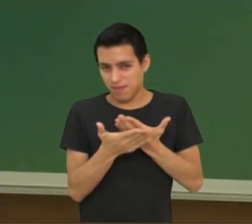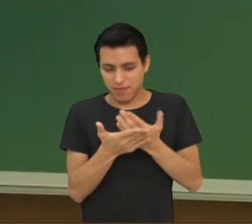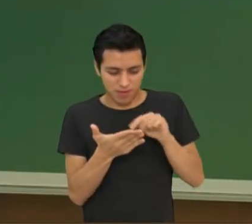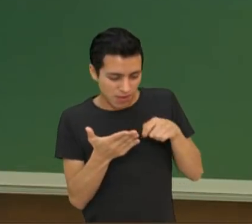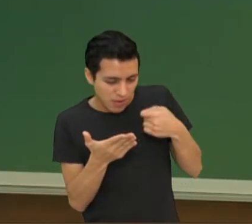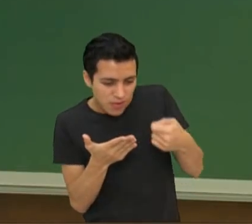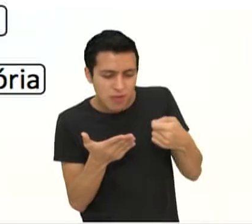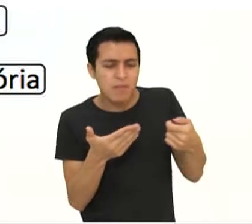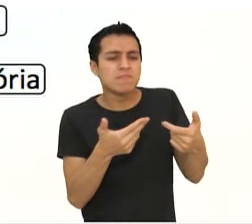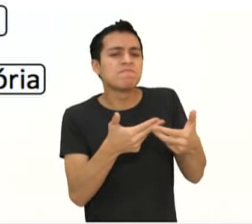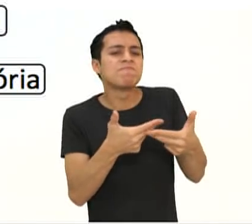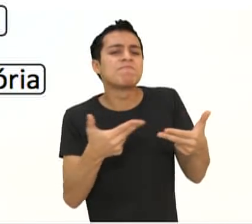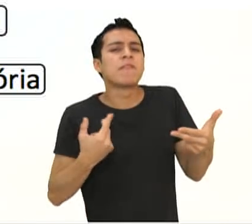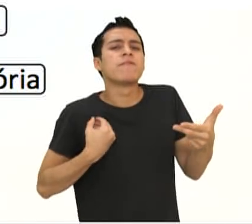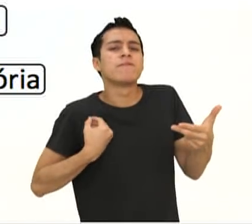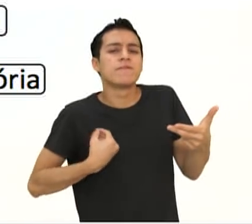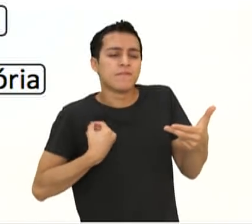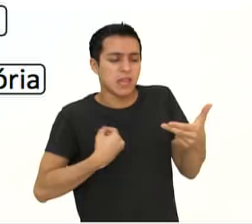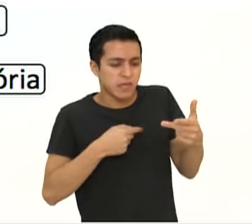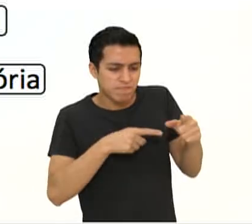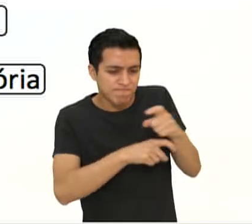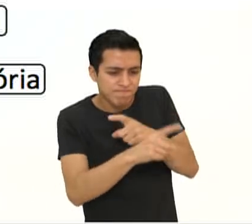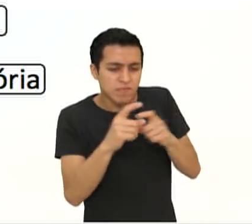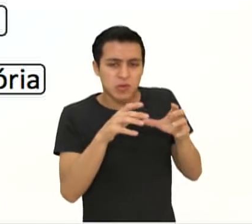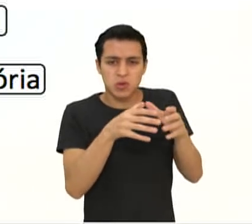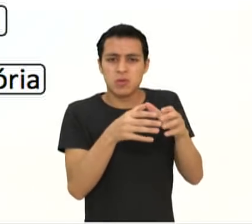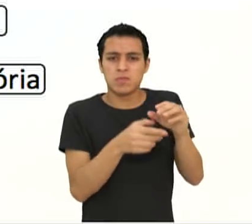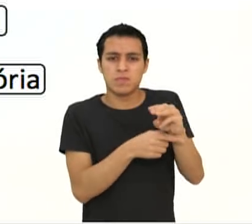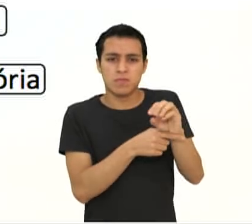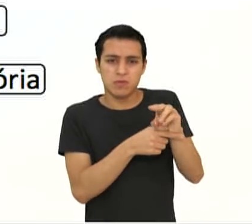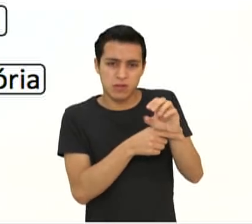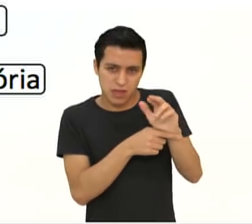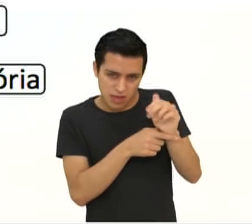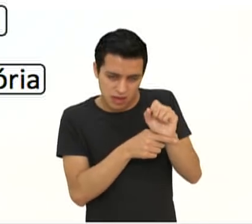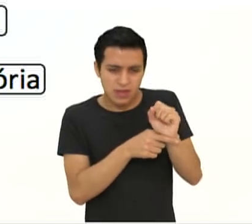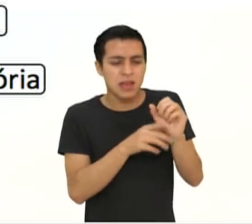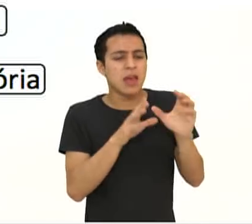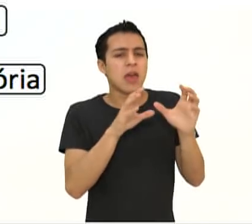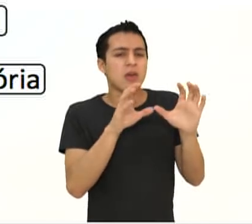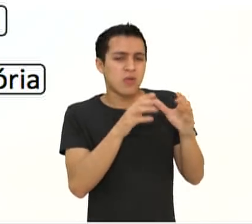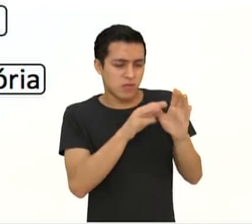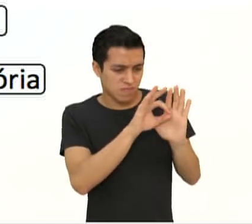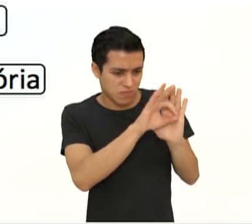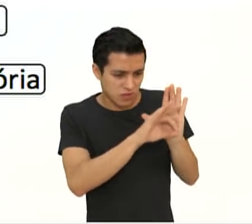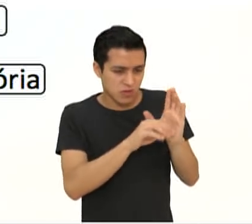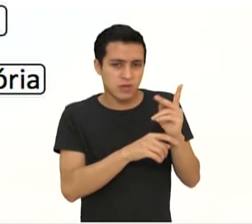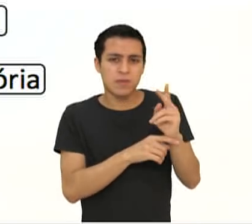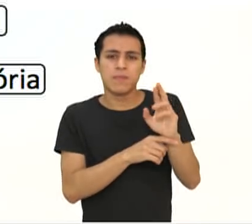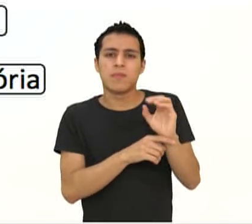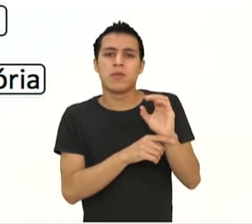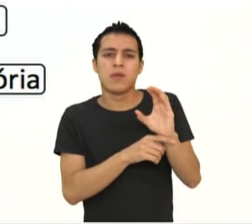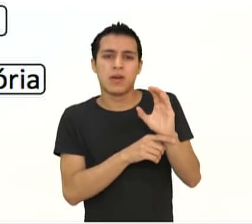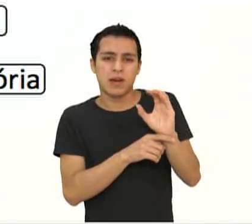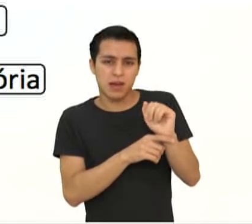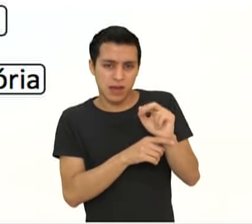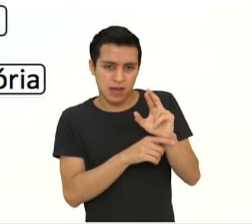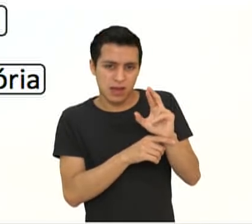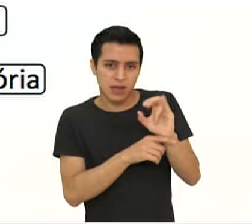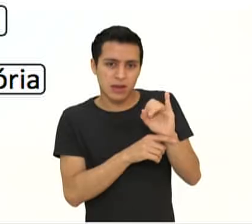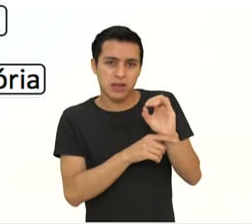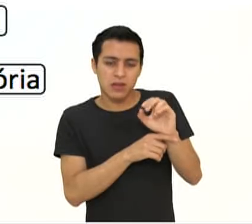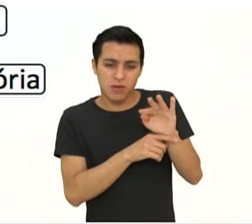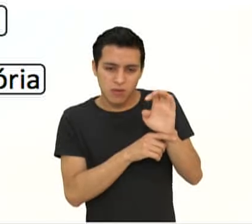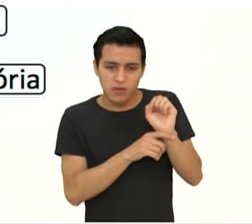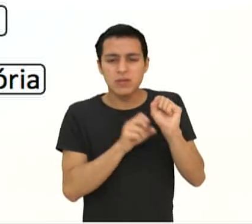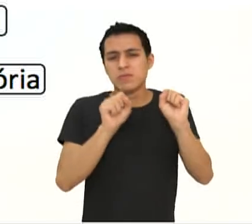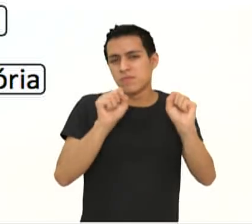reino Monera. Então, nós vimos que são seres unicelulares, procariontes, que podem ter